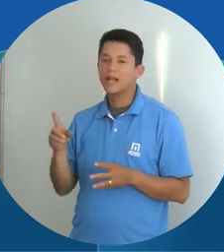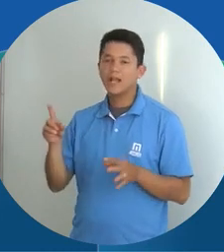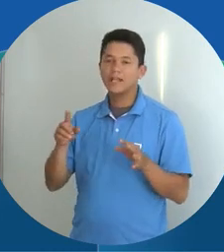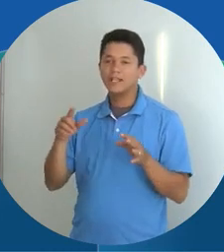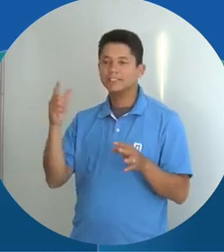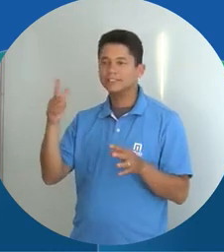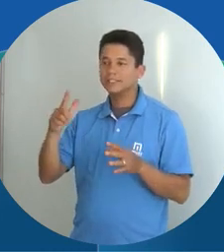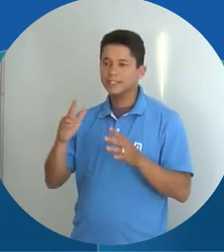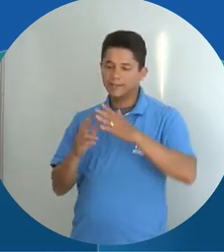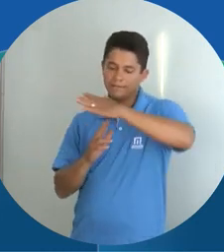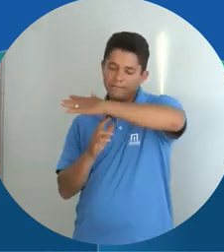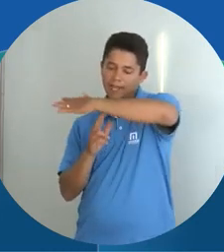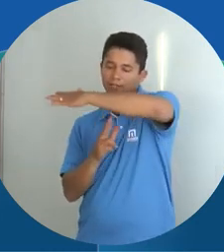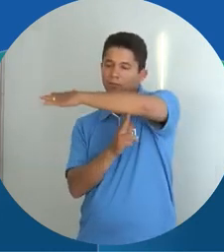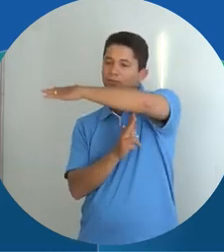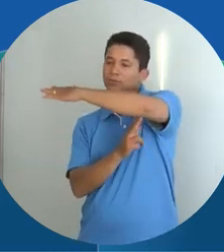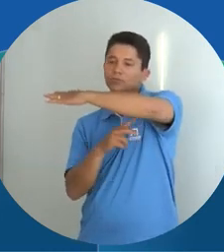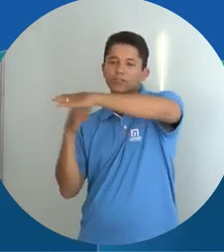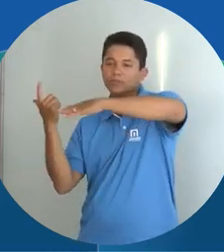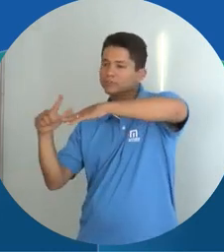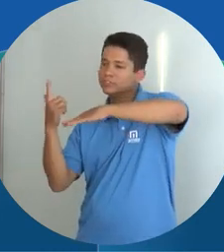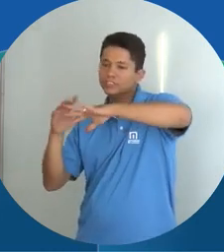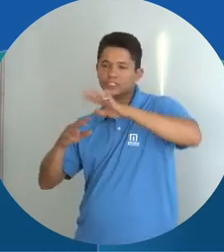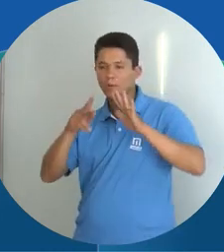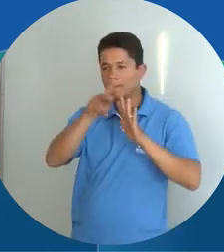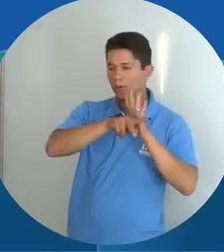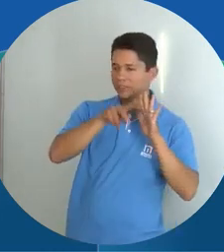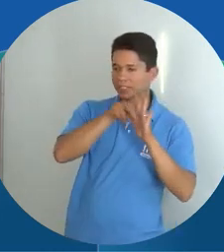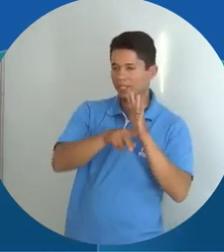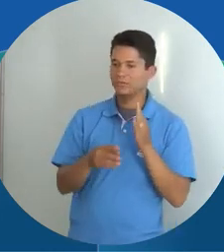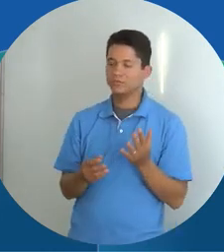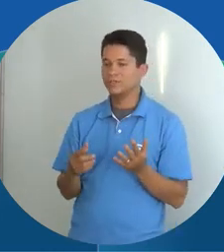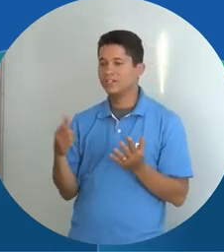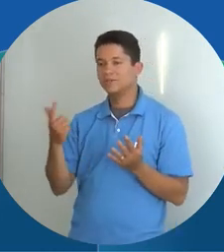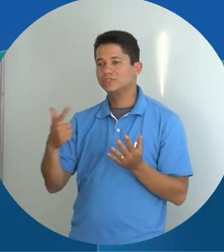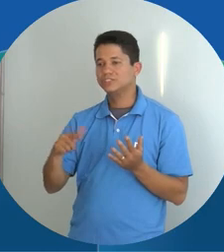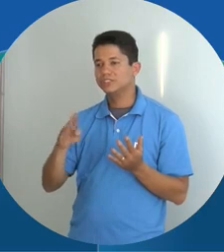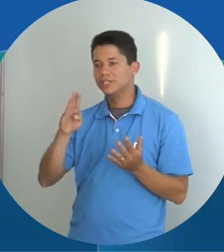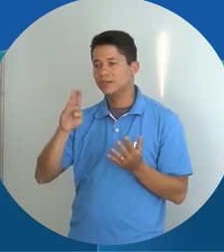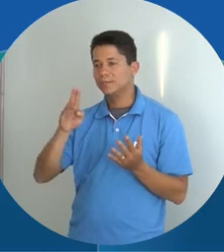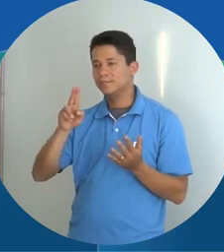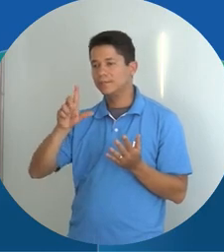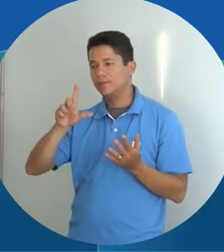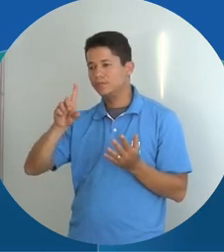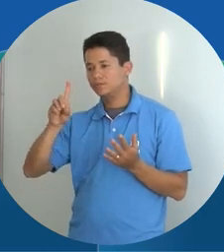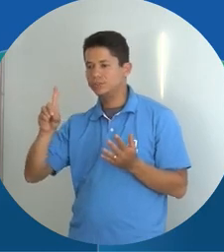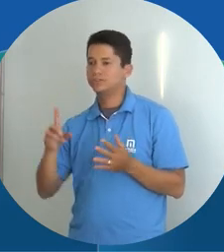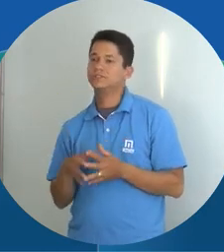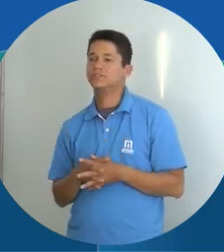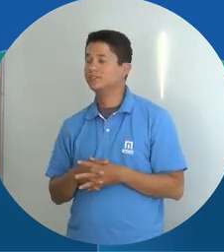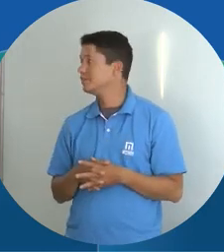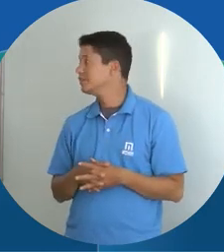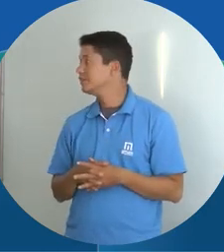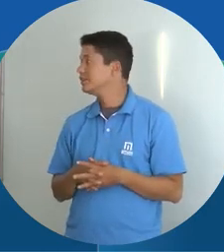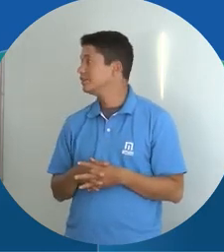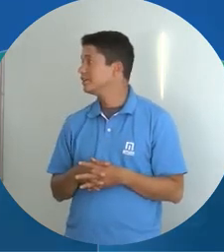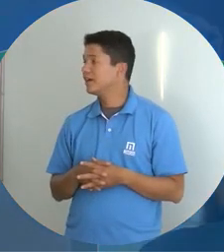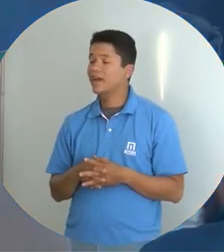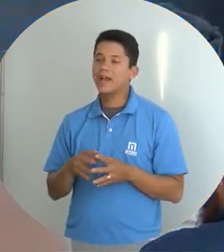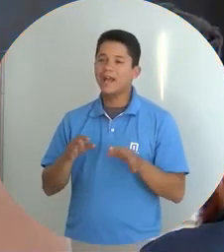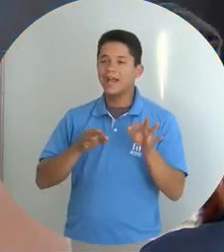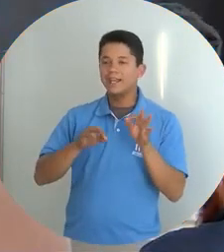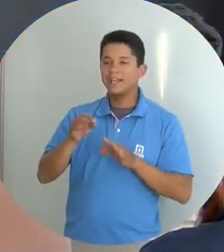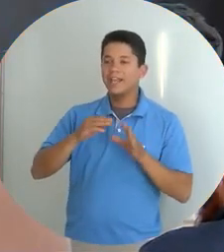a gente não tem o as-built ou os projetos, para fazer aquela engenharia reversa de capacidade de carga da estrutura e ver a